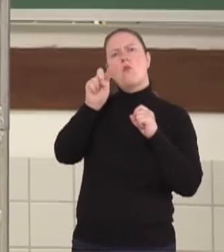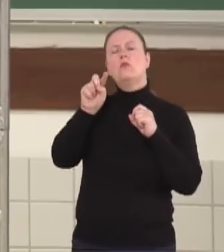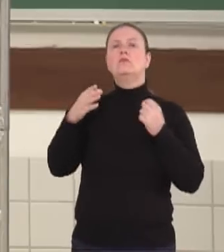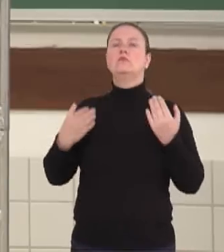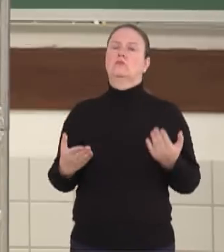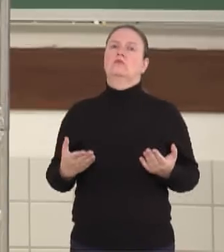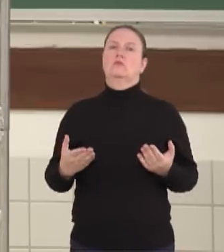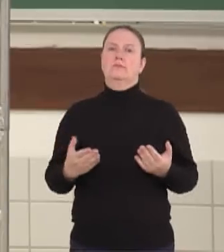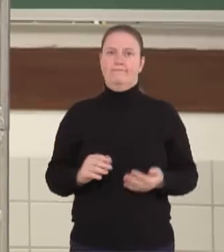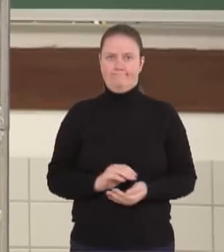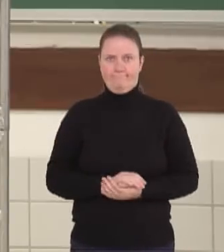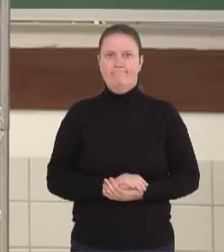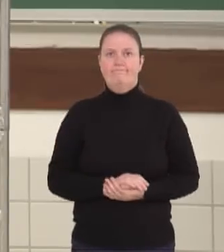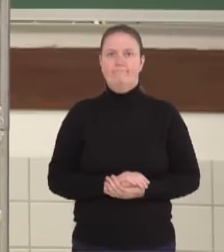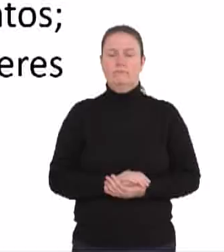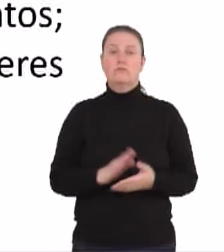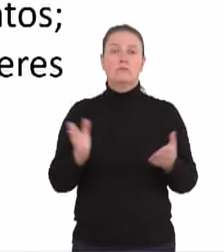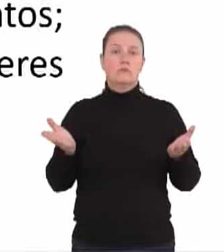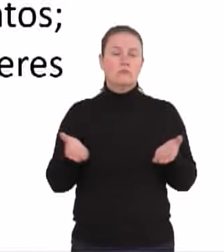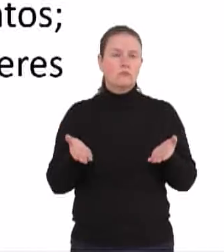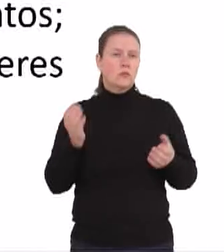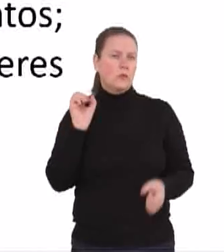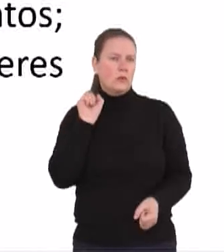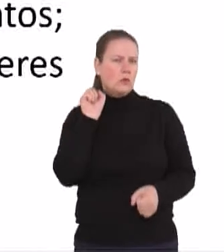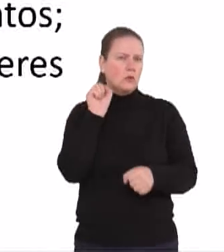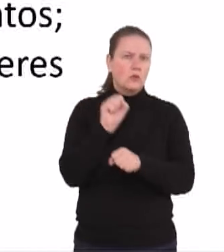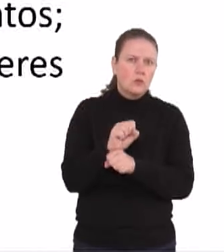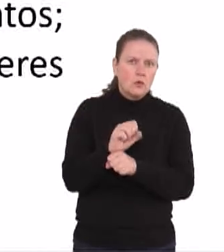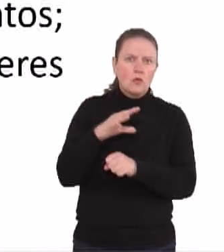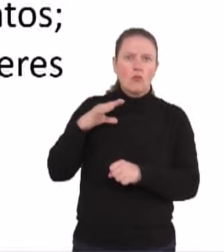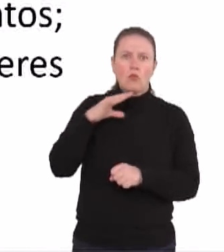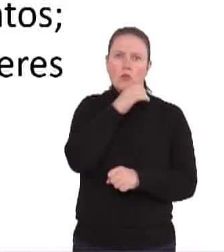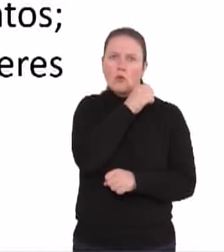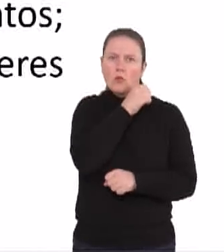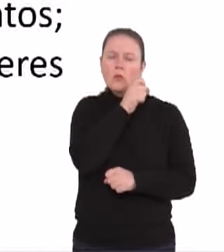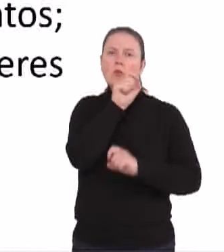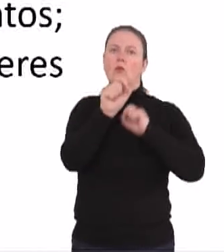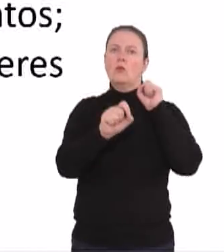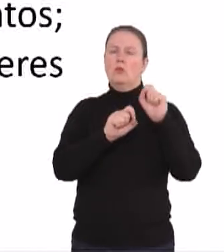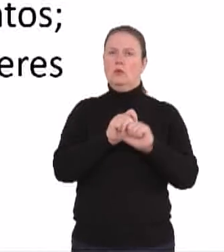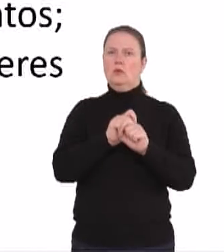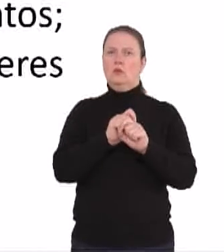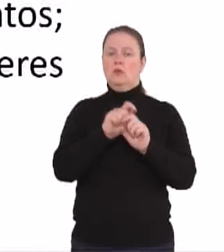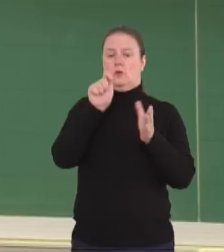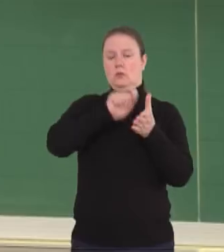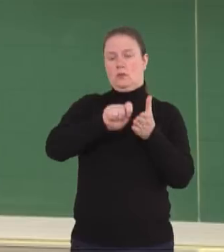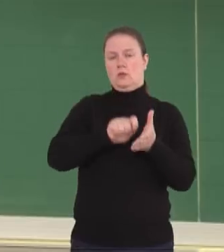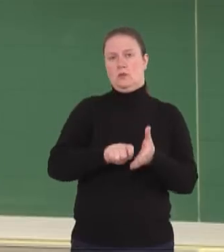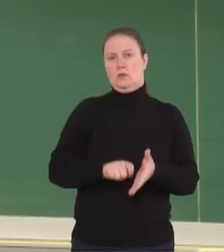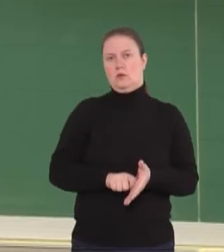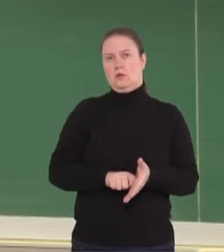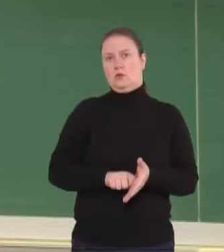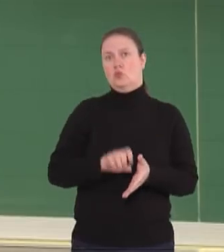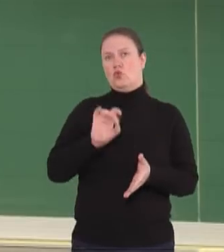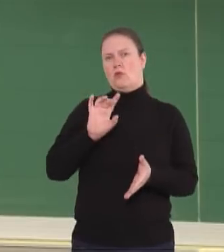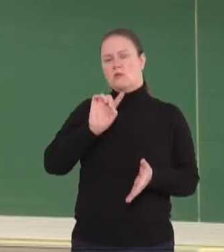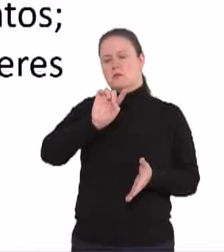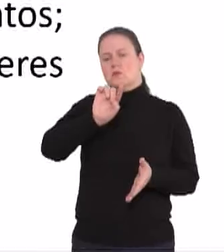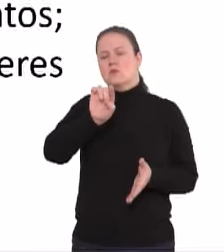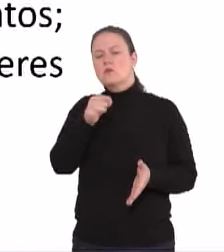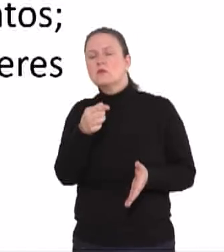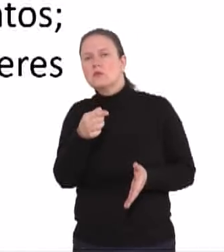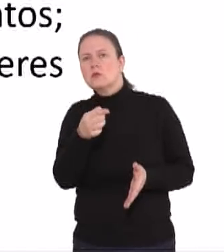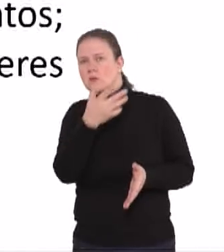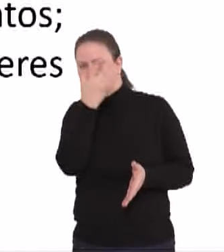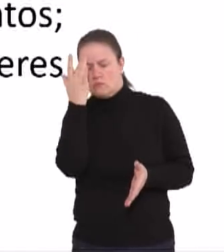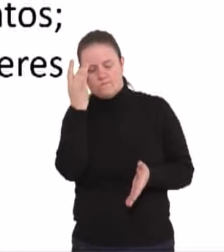Quando vai ser feito uma pausa pequena, o escritor faz apenas uma vírgula, né? Então, fica